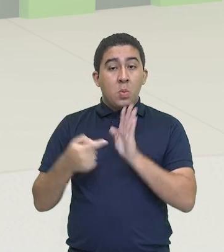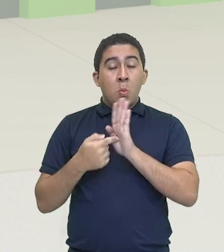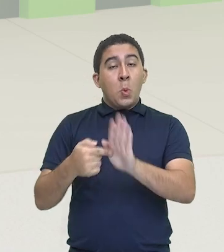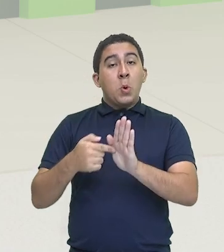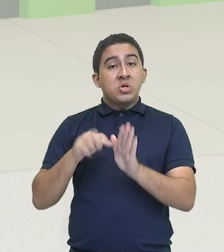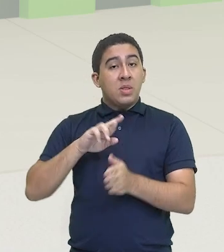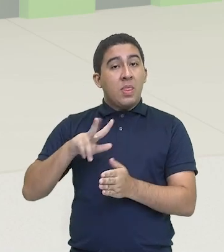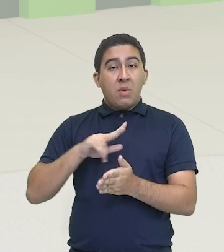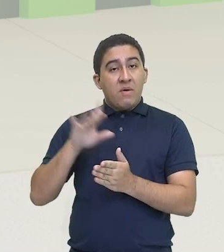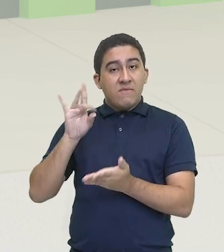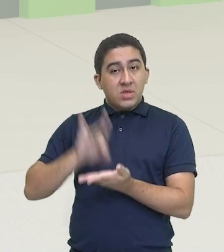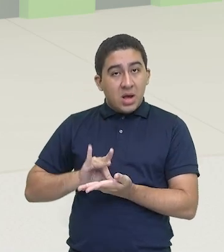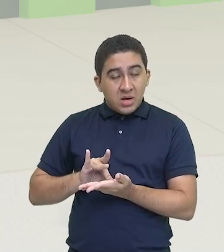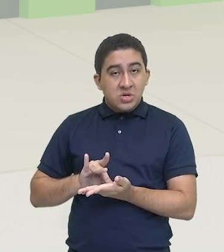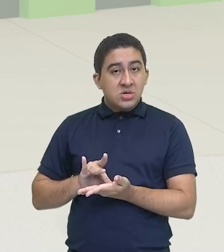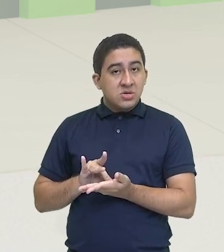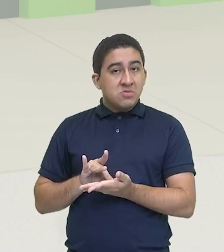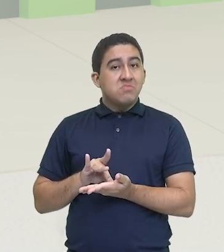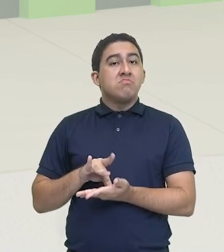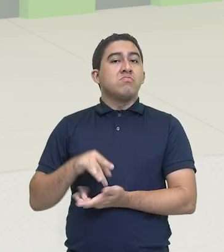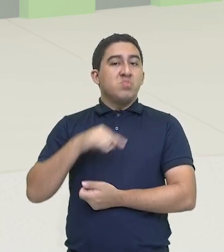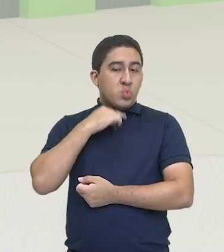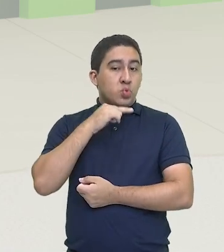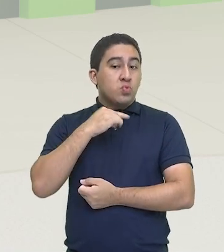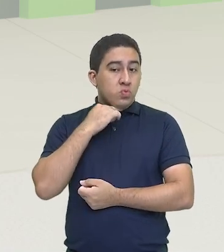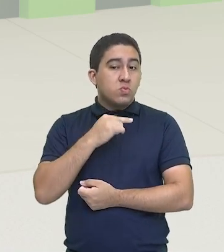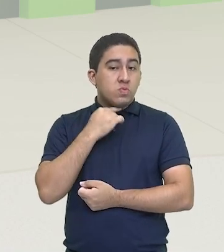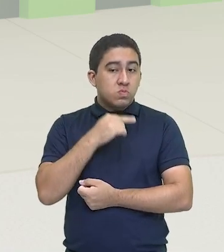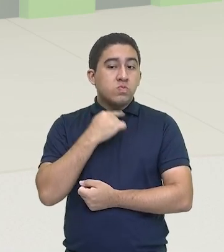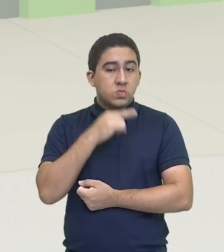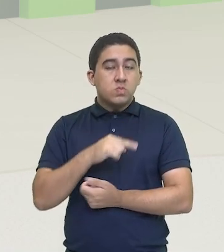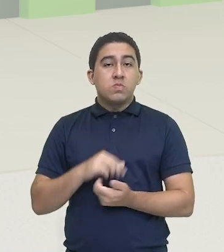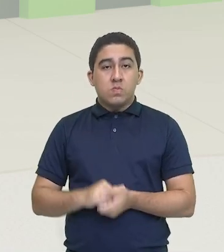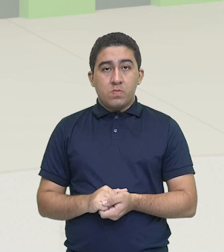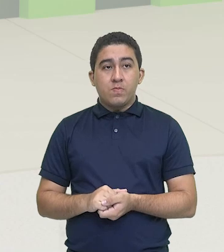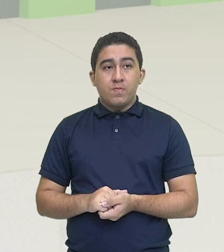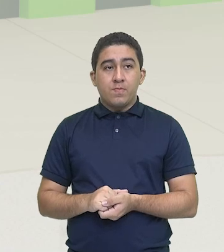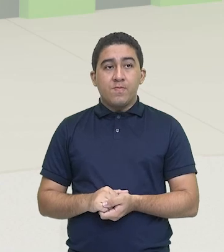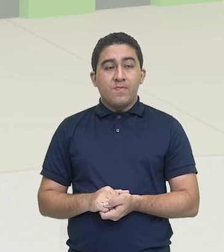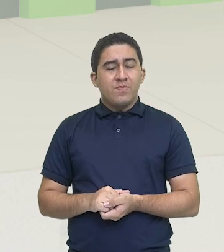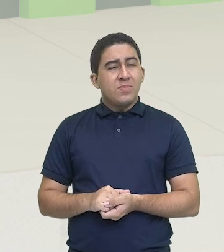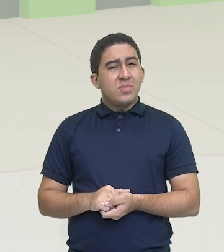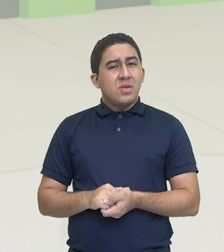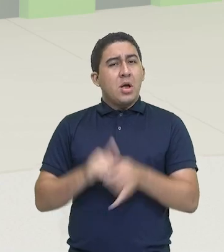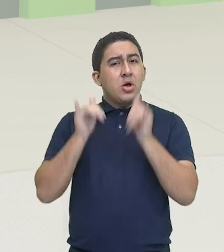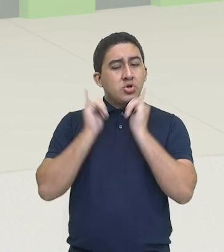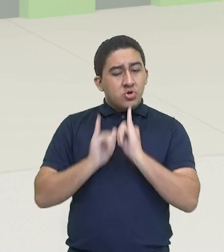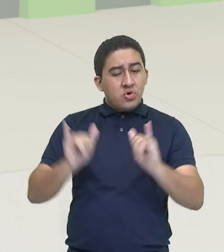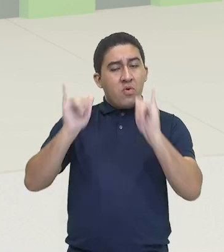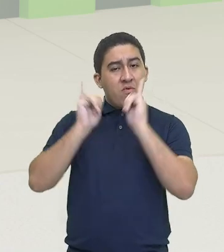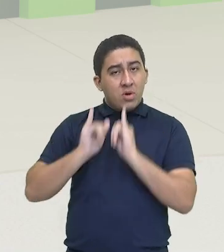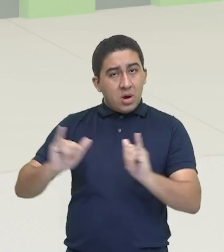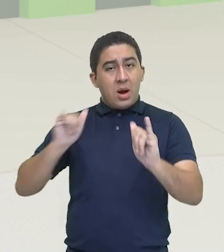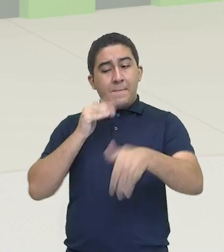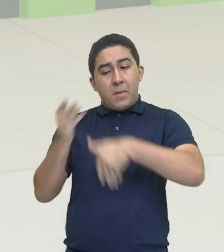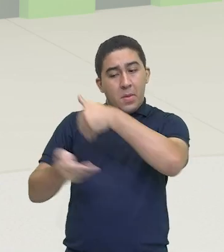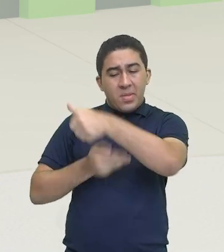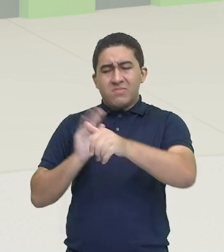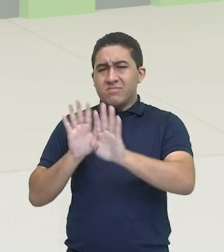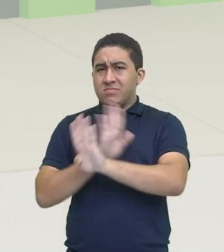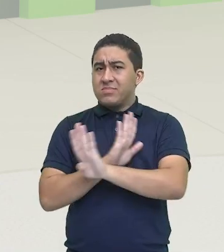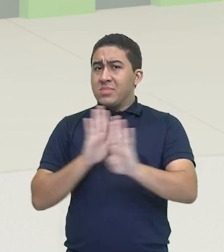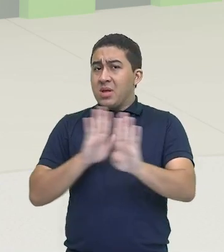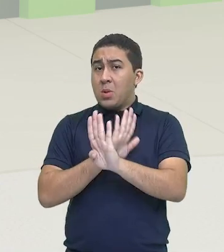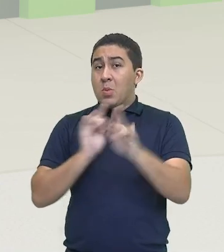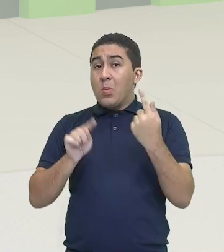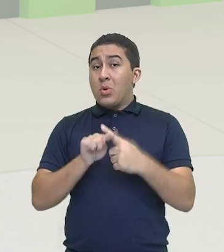não é verdadeiro, desconfie. Desconfie, não repasse aquela informação que você